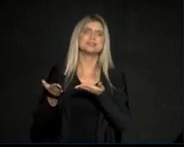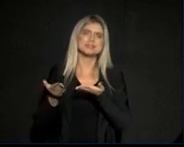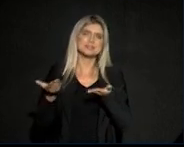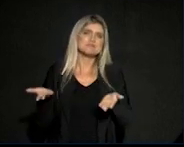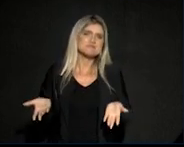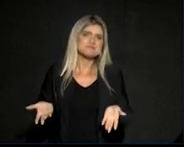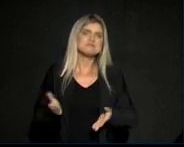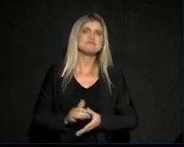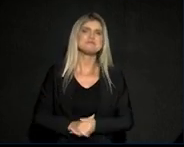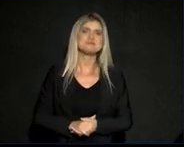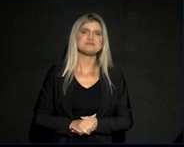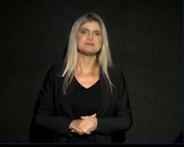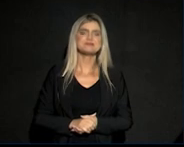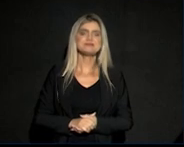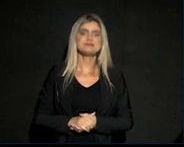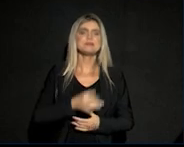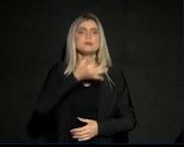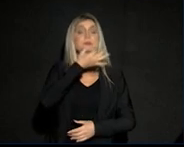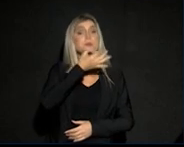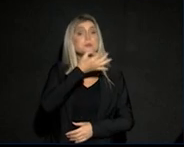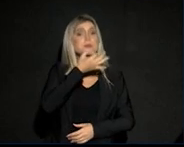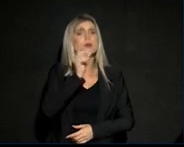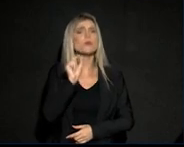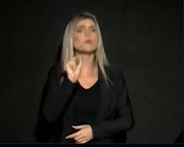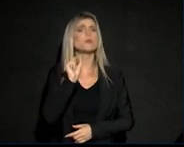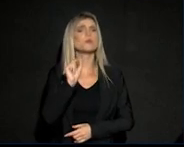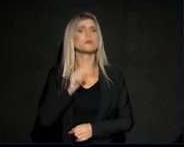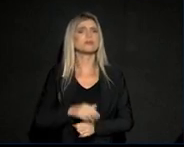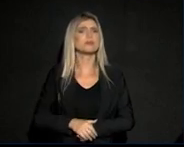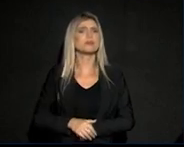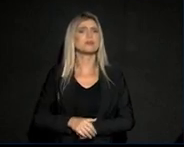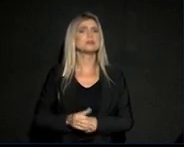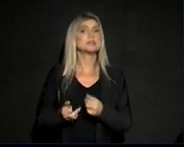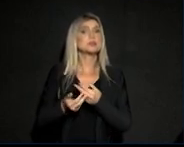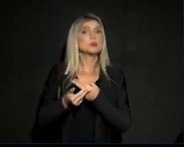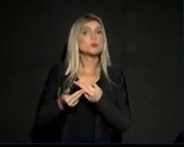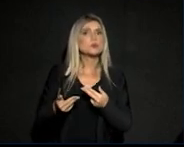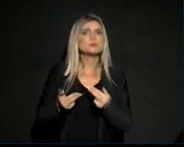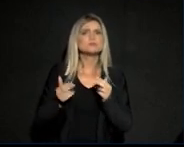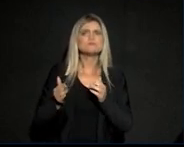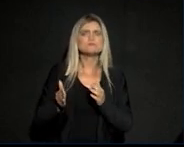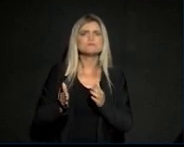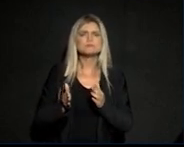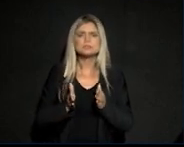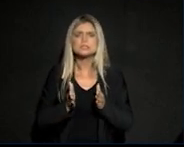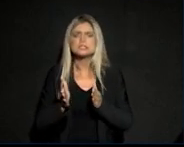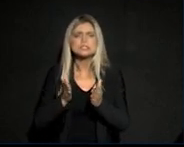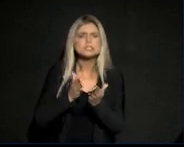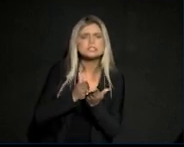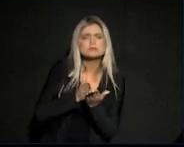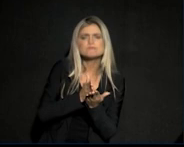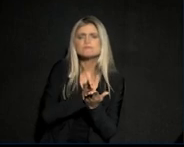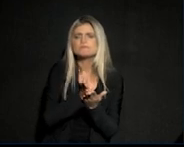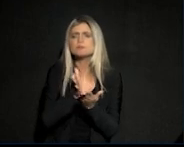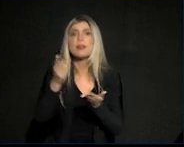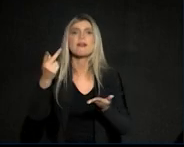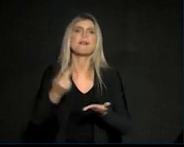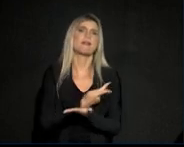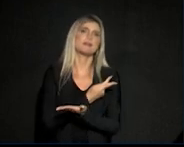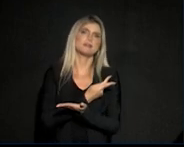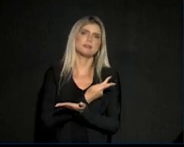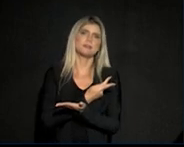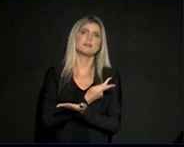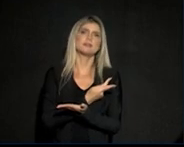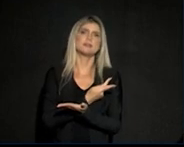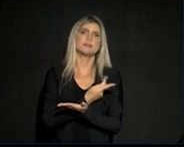é eu acho que tem muita narrativa que vai levando a gente para a direção errada porque ainda que tem